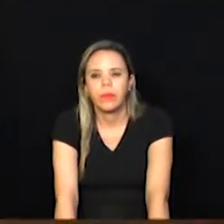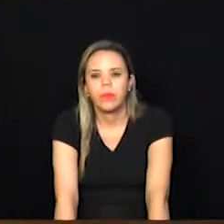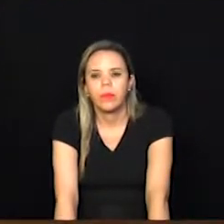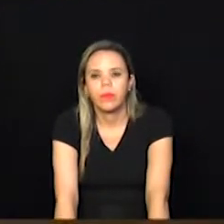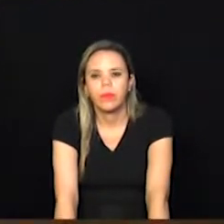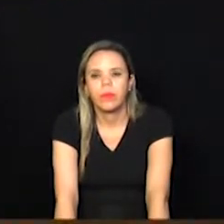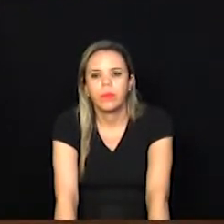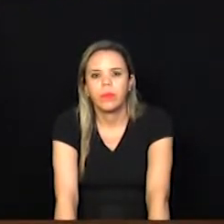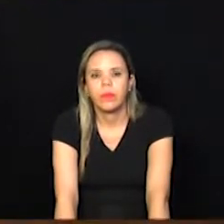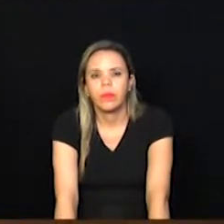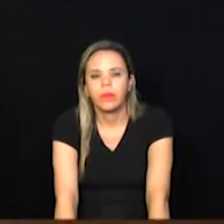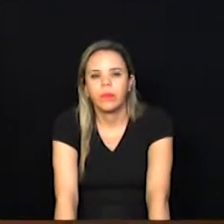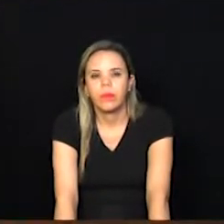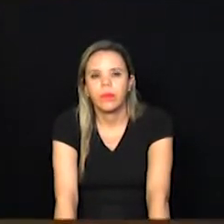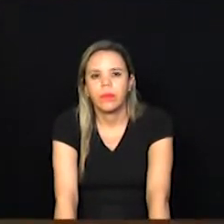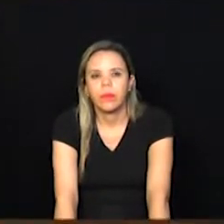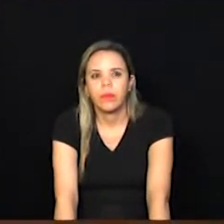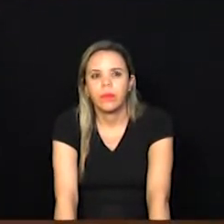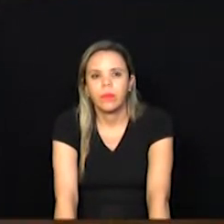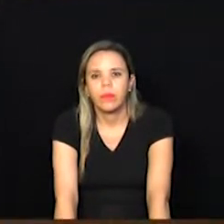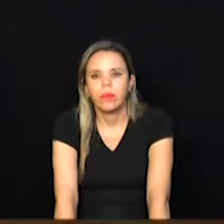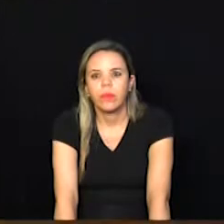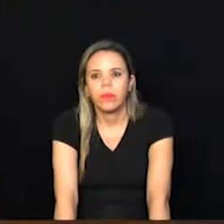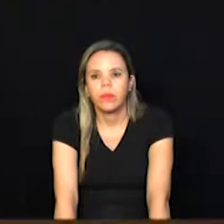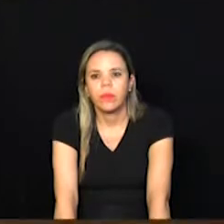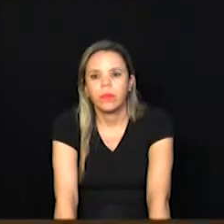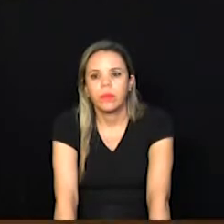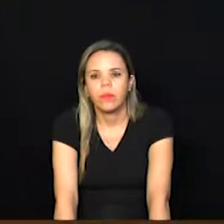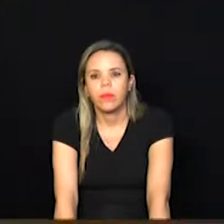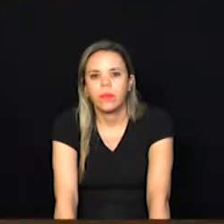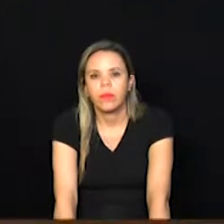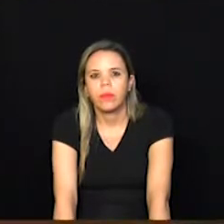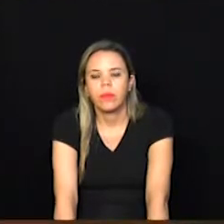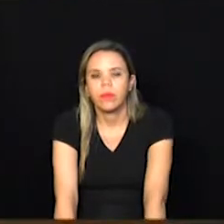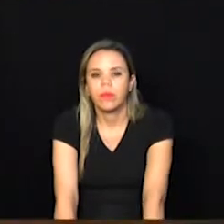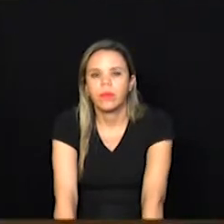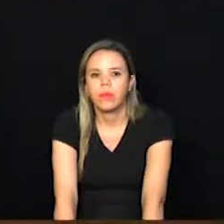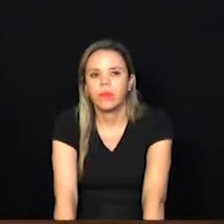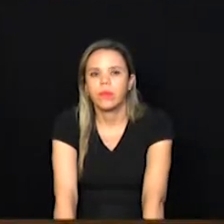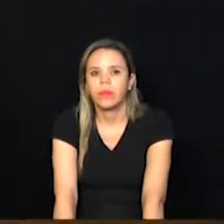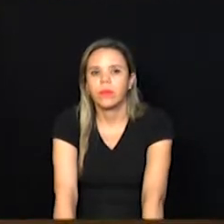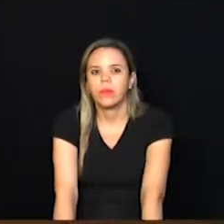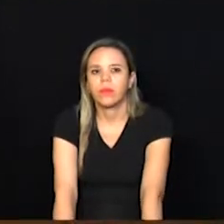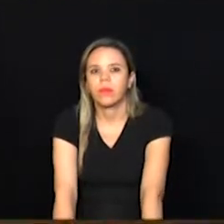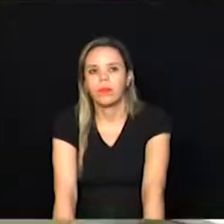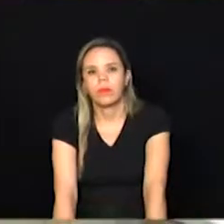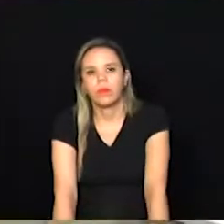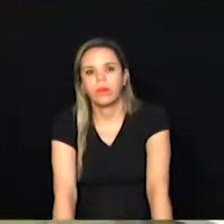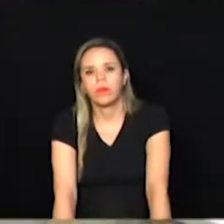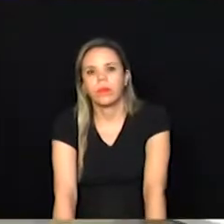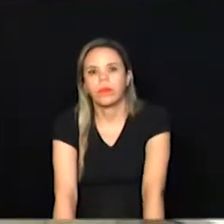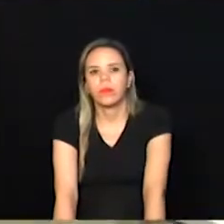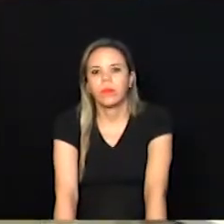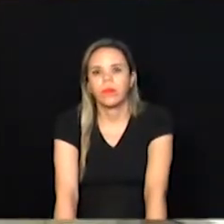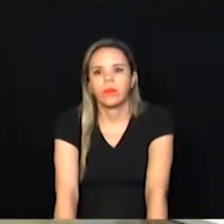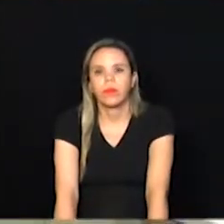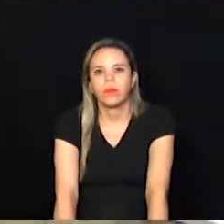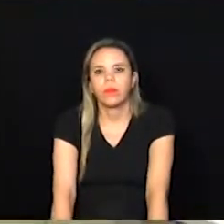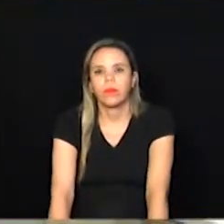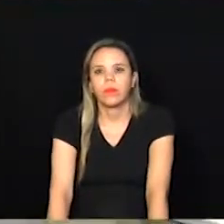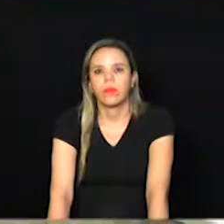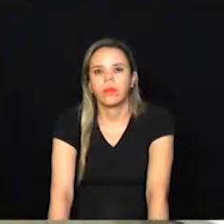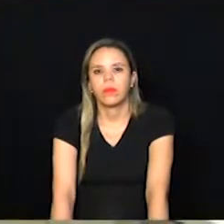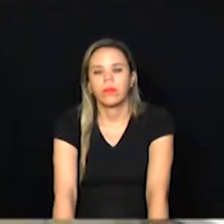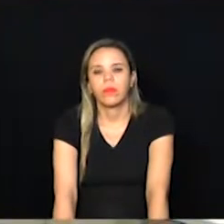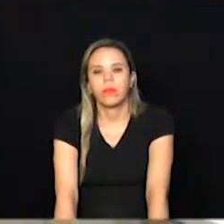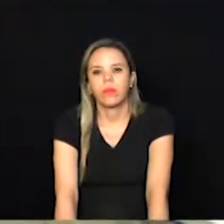com a gente. E como é que fica essa questão? Tem escola meio período, agora na pandemia nem é período inteiro, né? Se